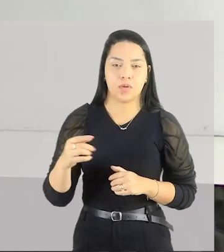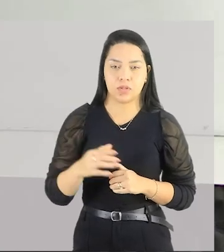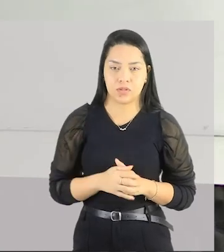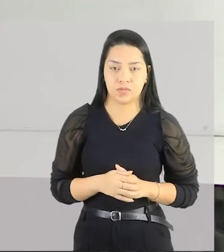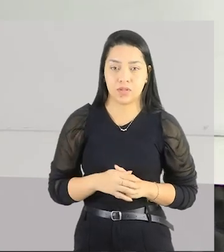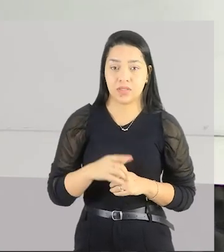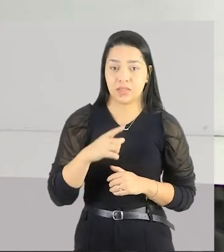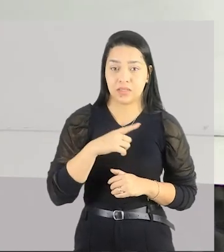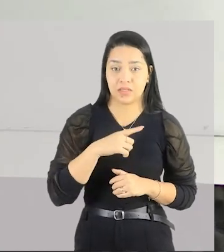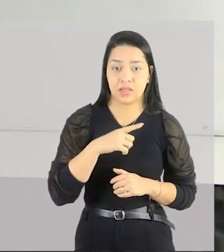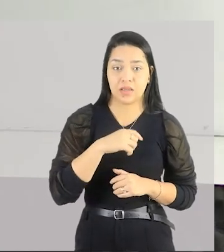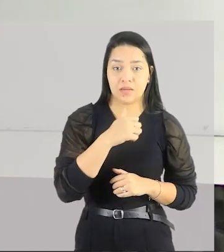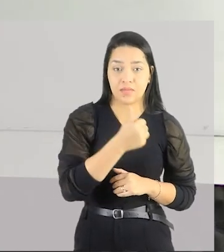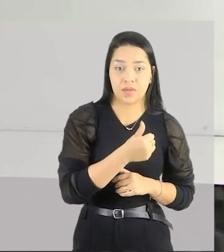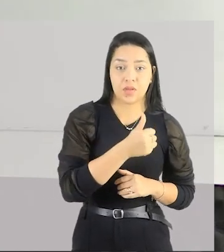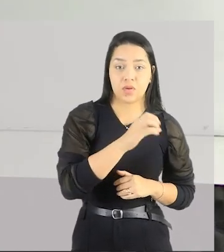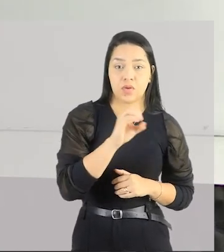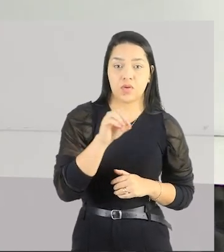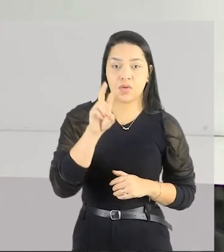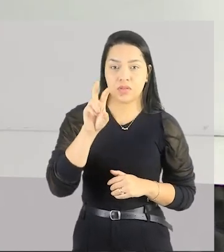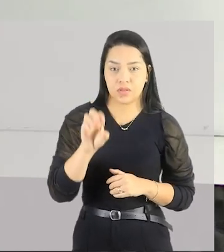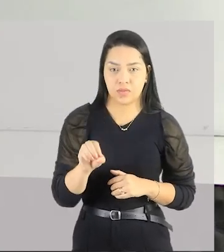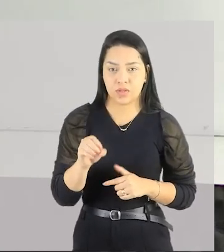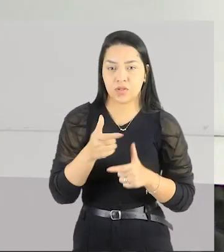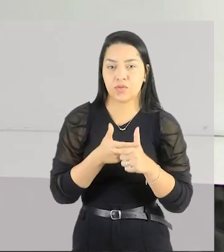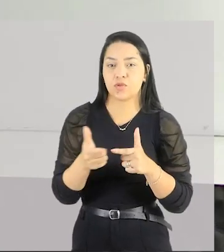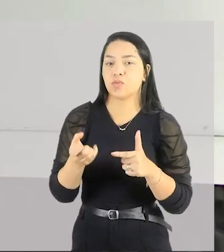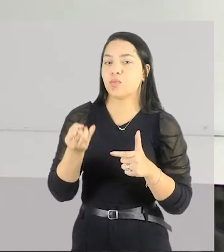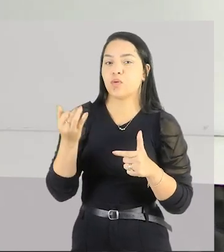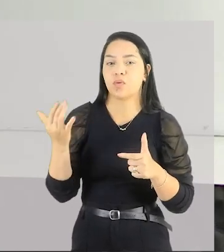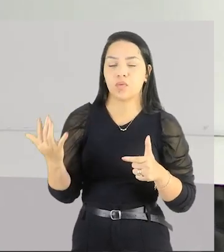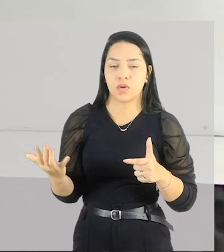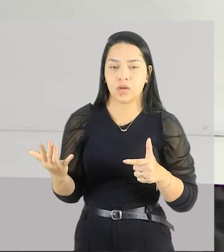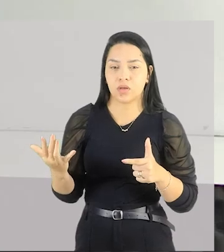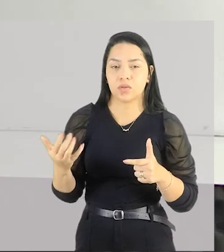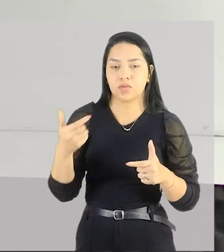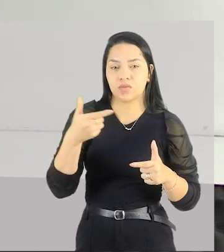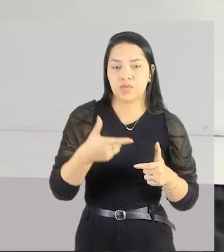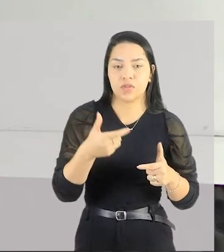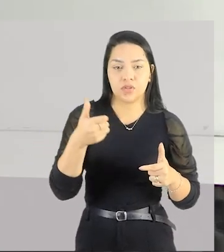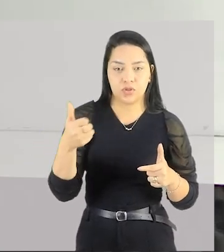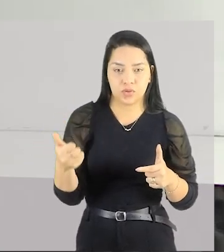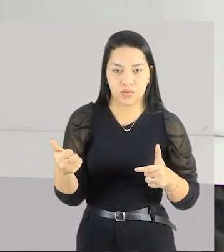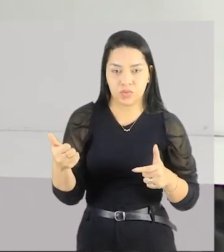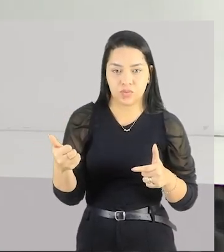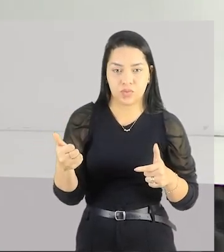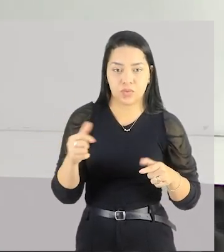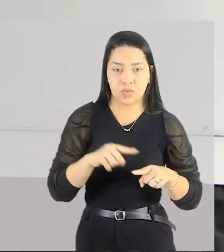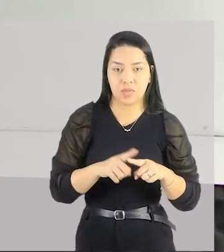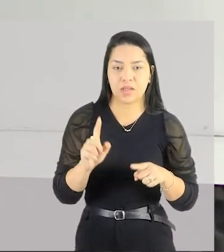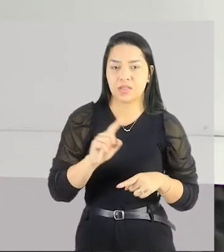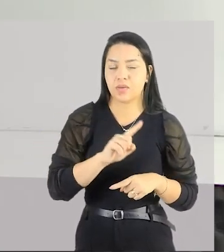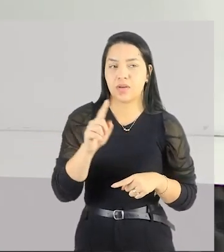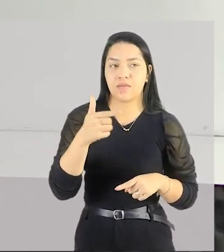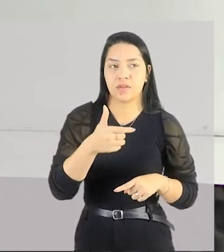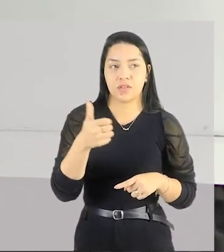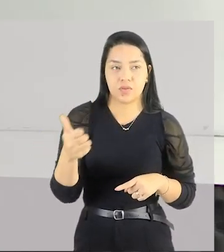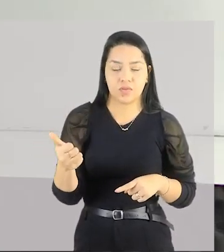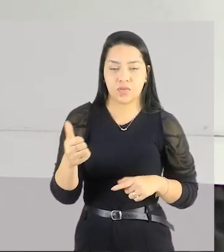Eu tenho 1050 dividido por quanto? Por 21. Pessoal, na realidade não é nem 21, né?